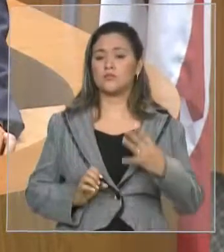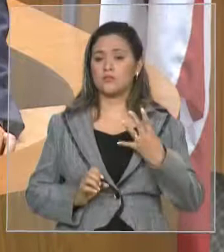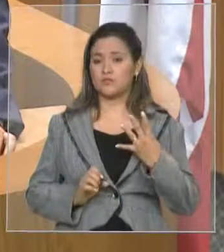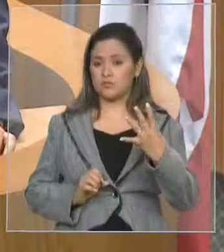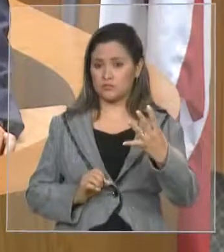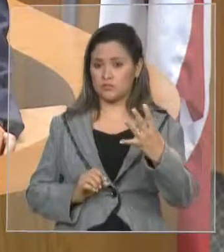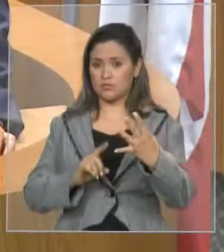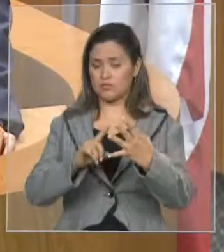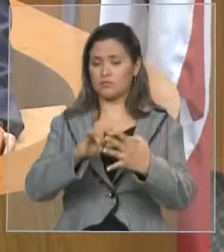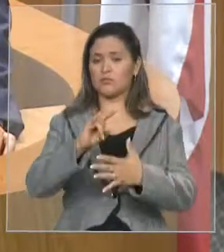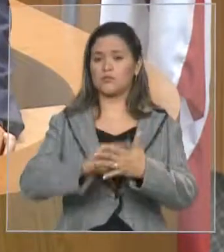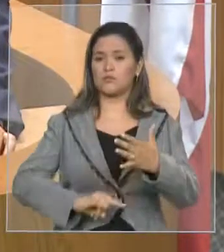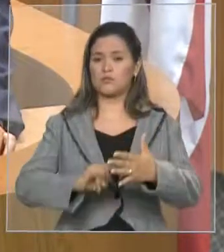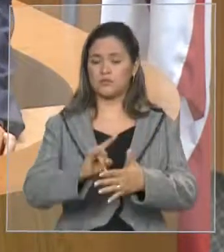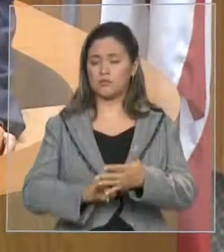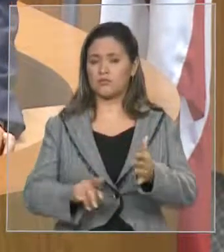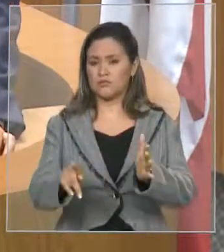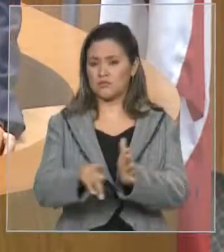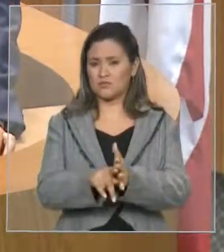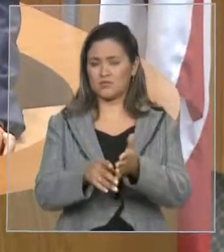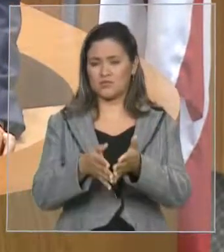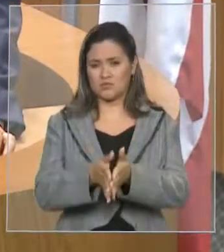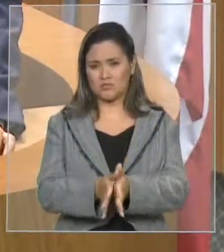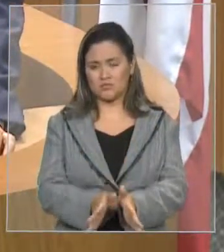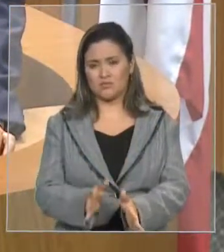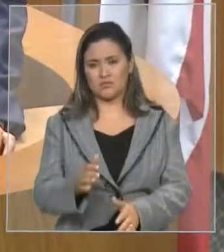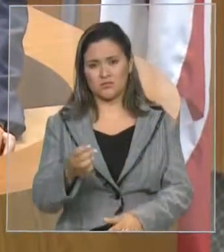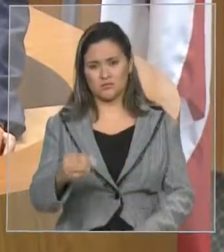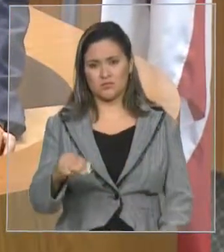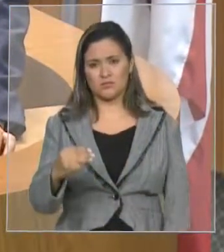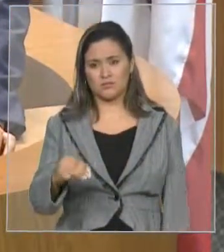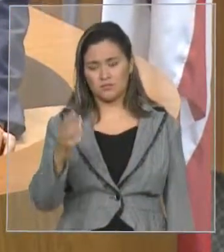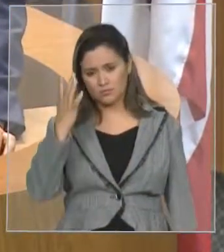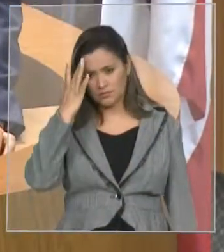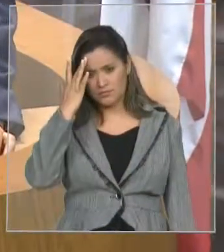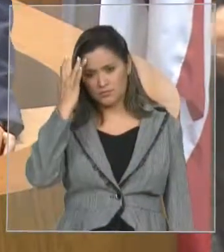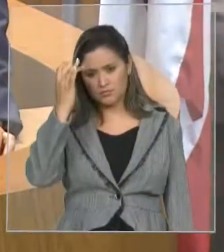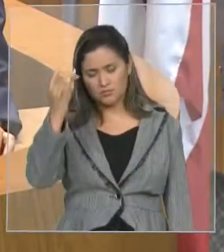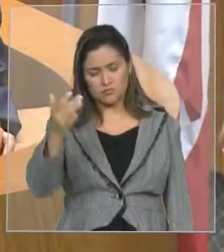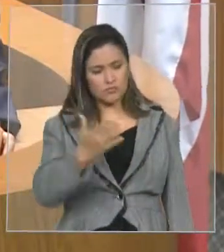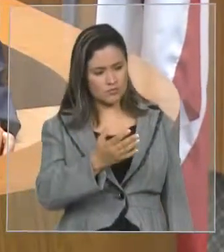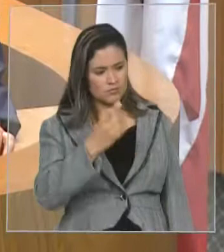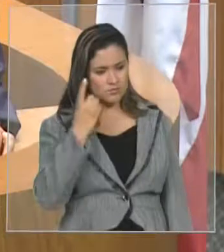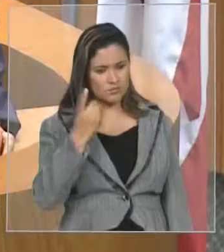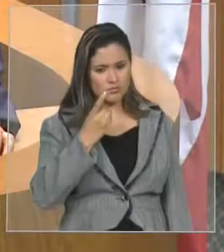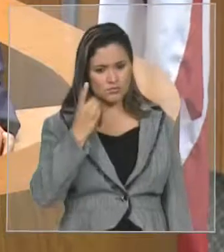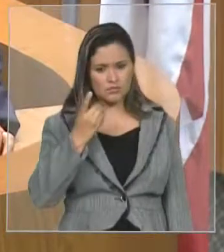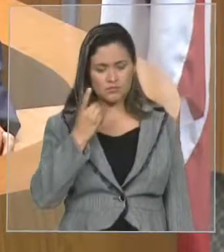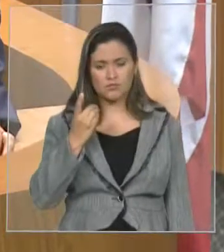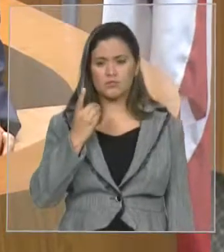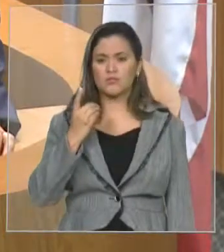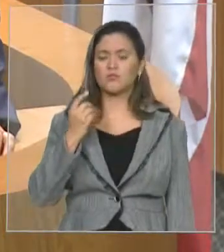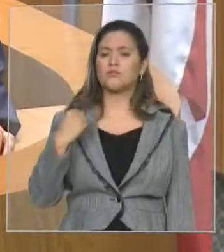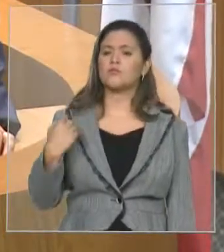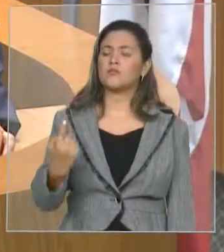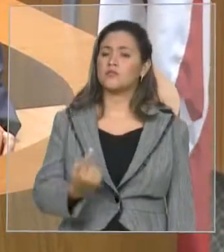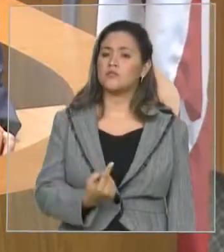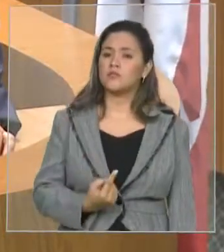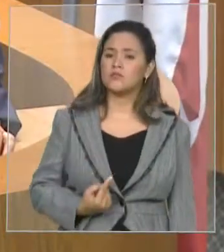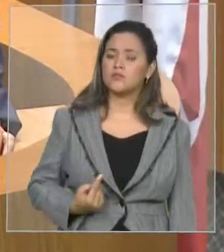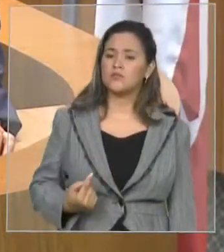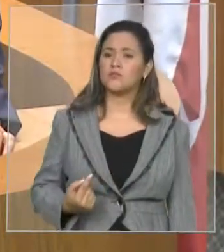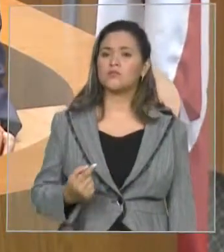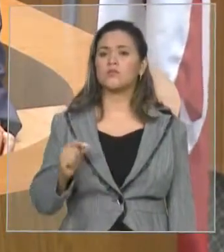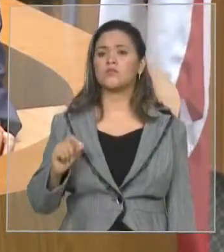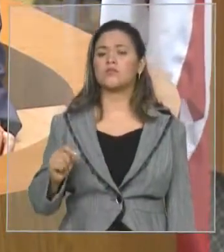maranhense. Amanhã, deputado Antônio Pereira, deputado Léo Cunha, deputada Valéria, nós que vivenciamos a